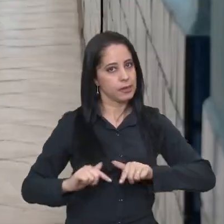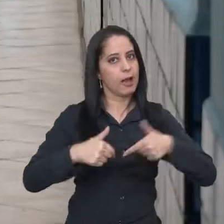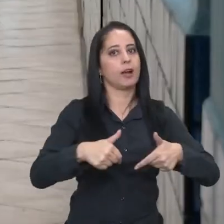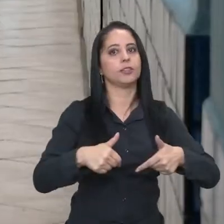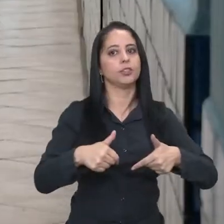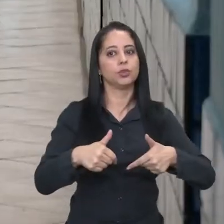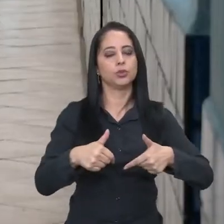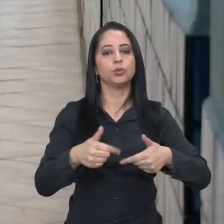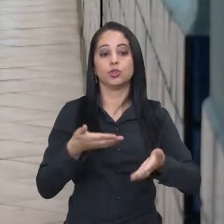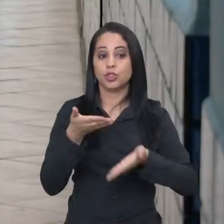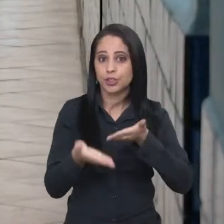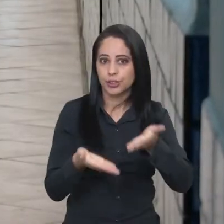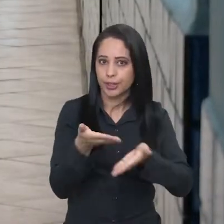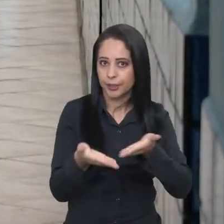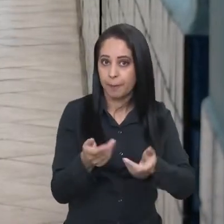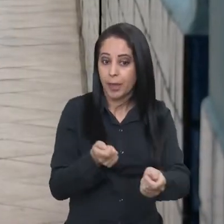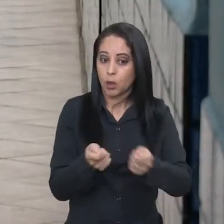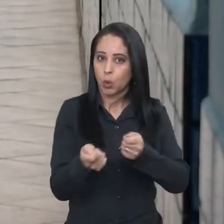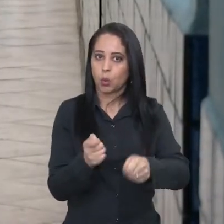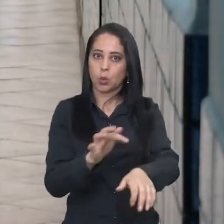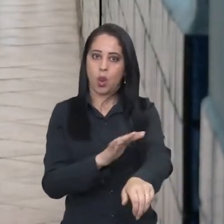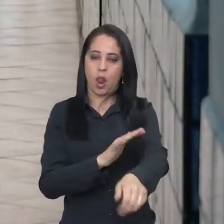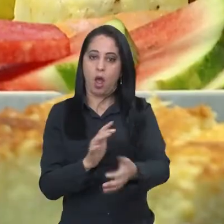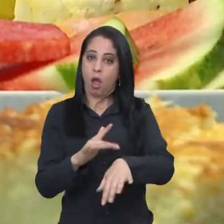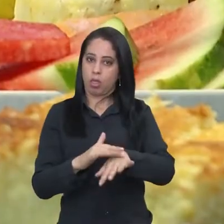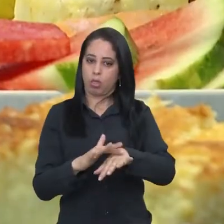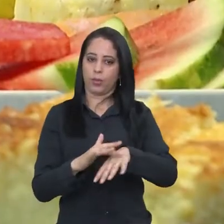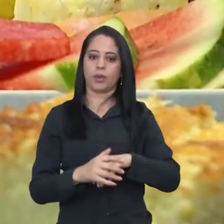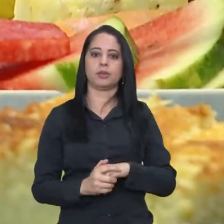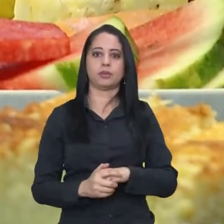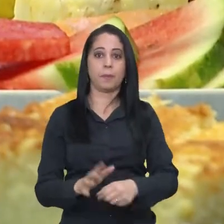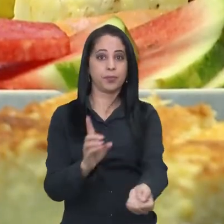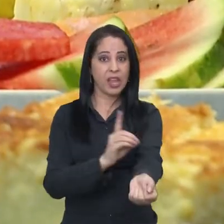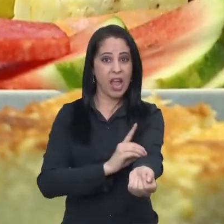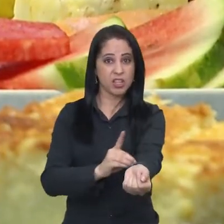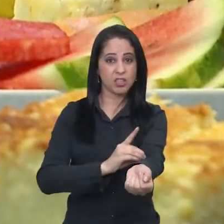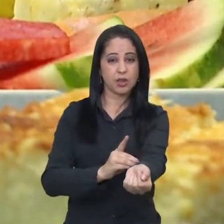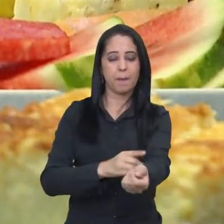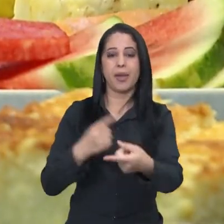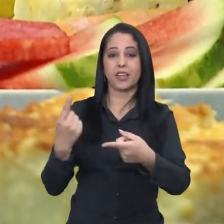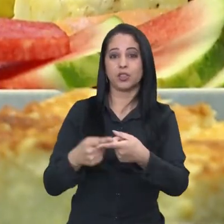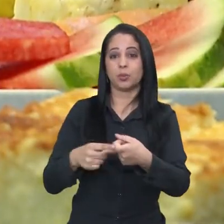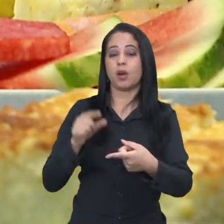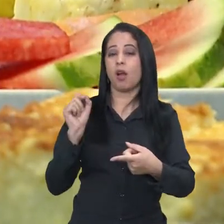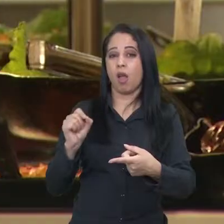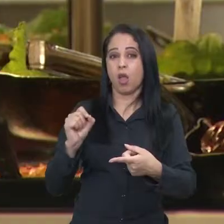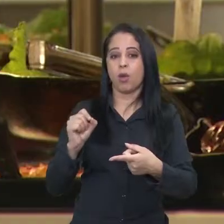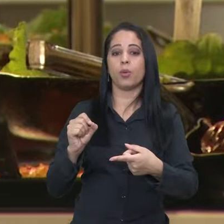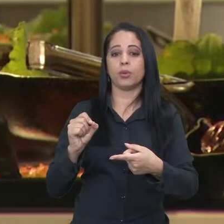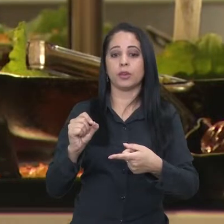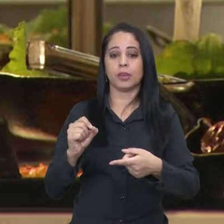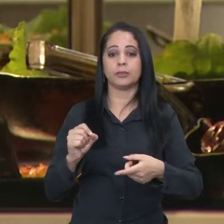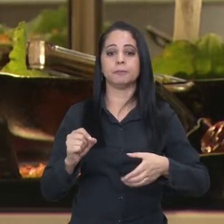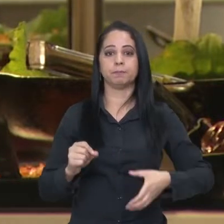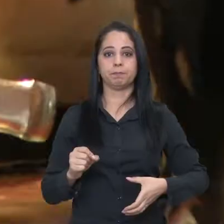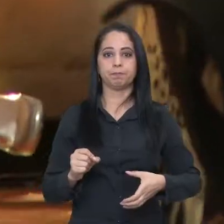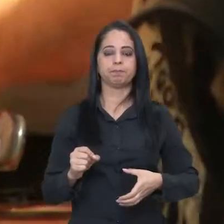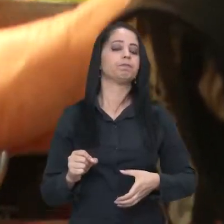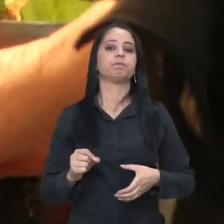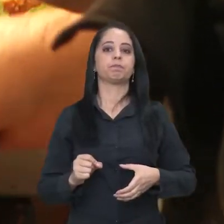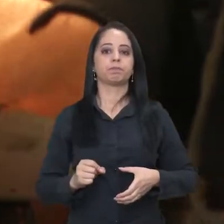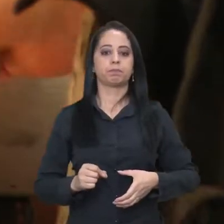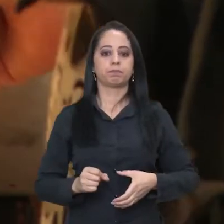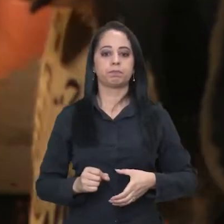efetivas para acompanhamento e controle da doença. A diabetes é causada pela produção insuficiente ou a má